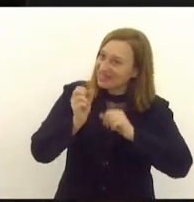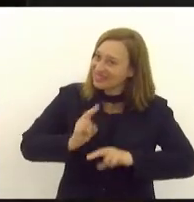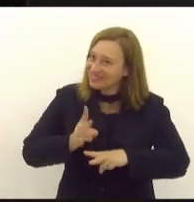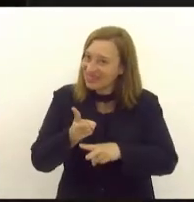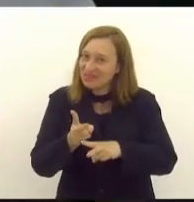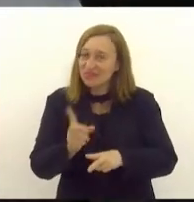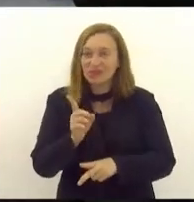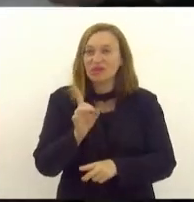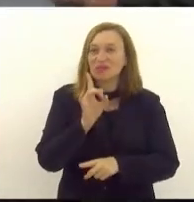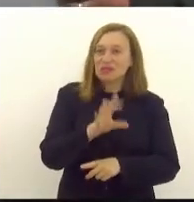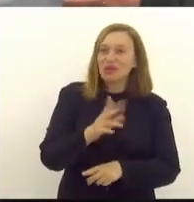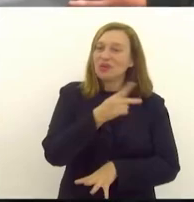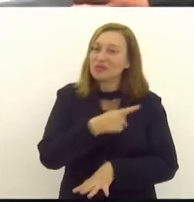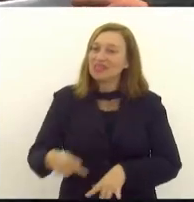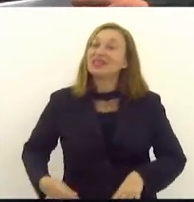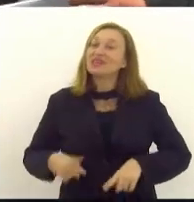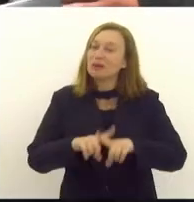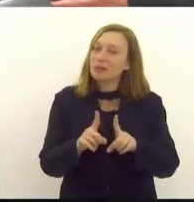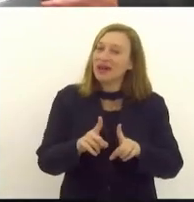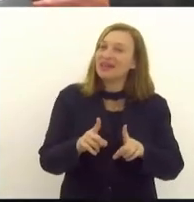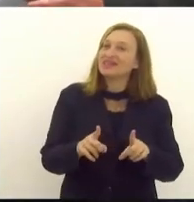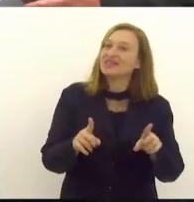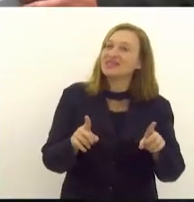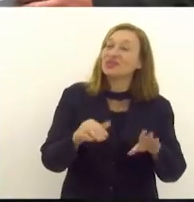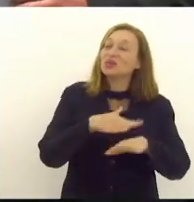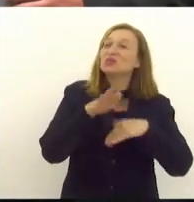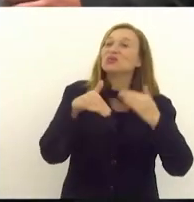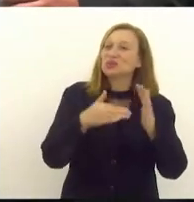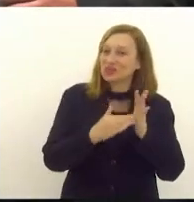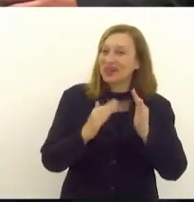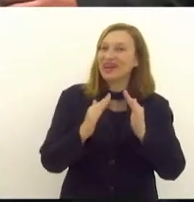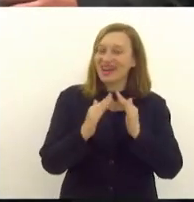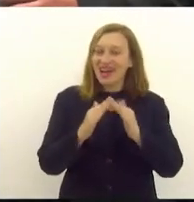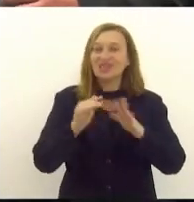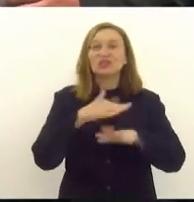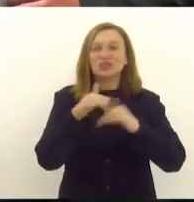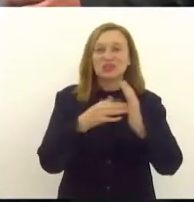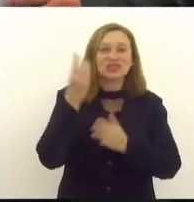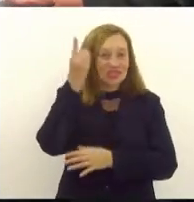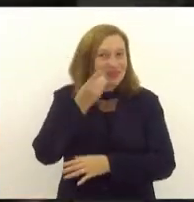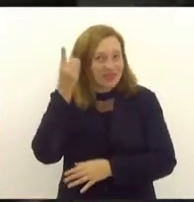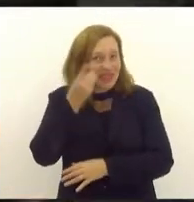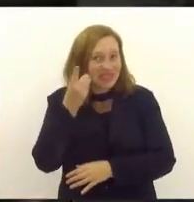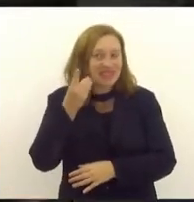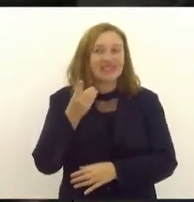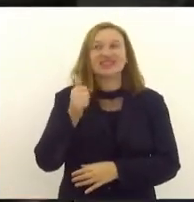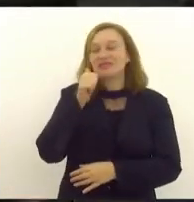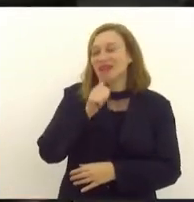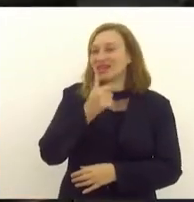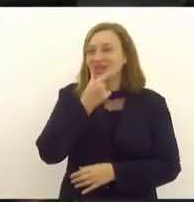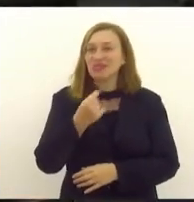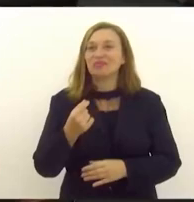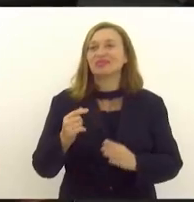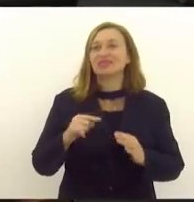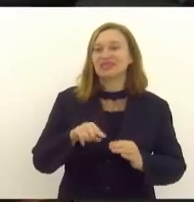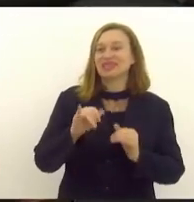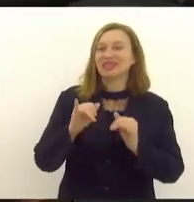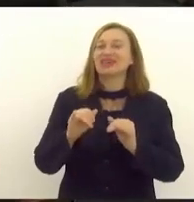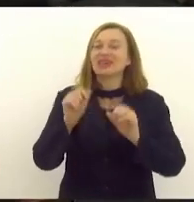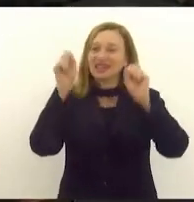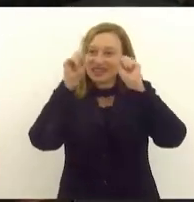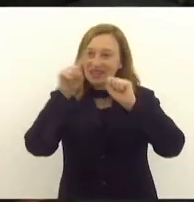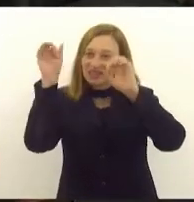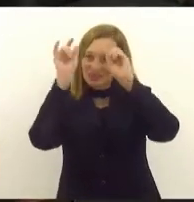não só com presidente né no nosso andar Mas com toda a casa com todos os deputados e deputadas aqui do Parlamento Deus